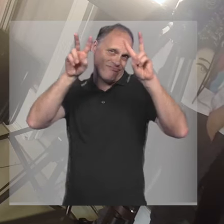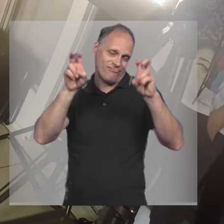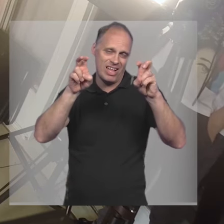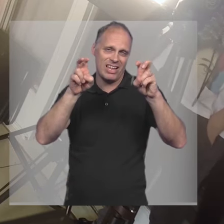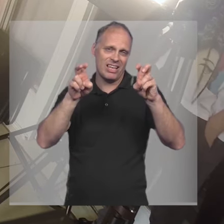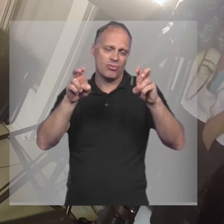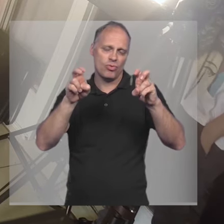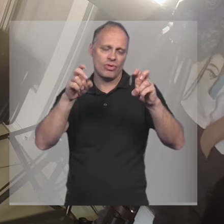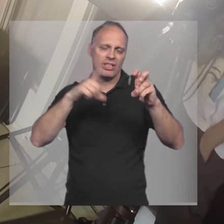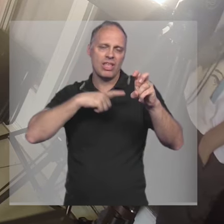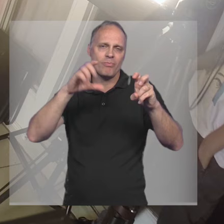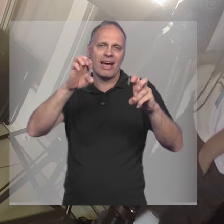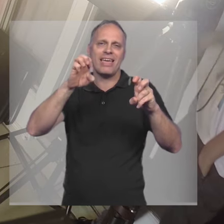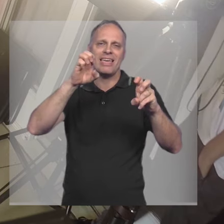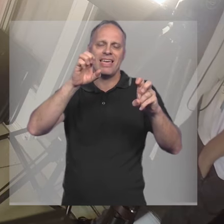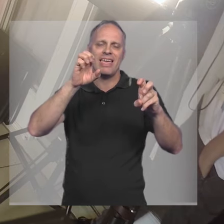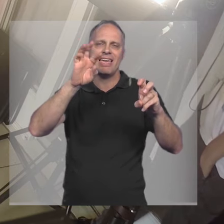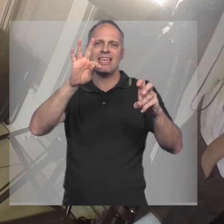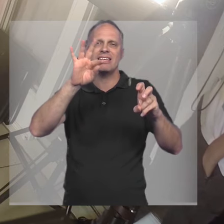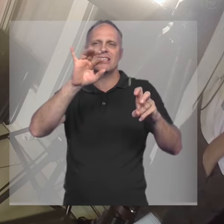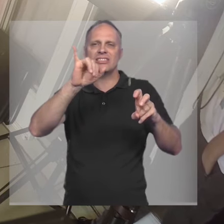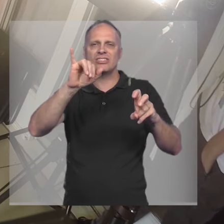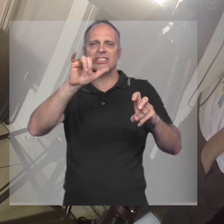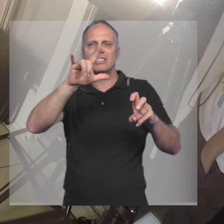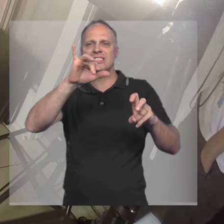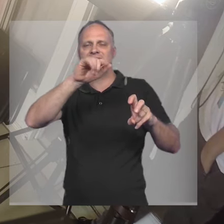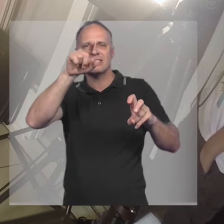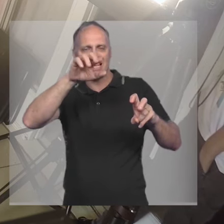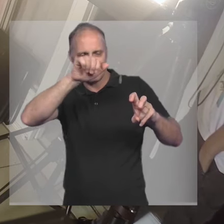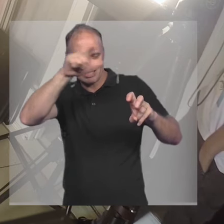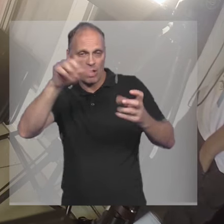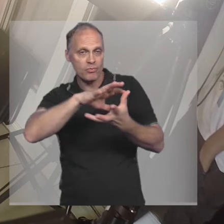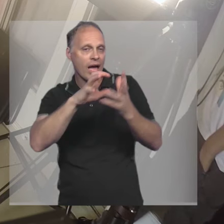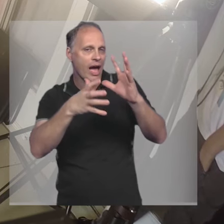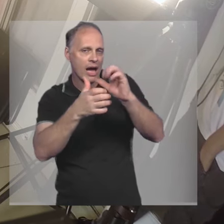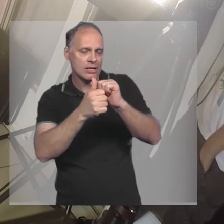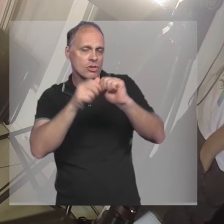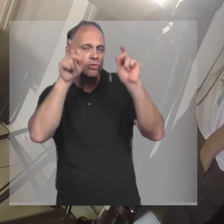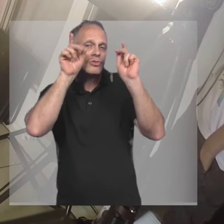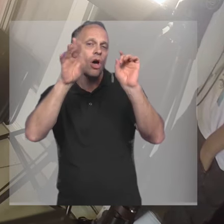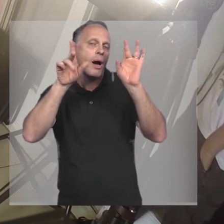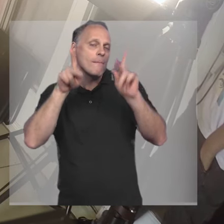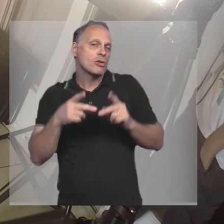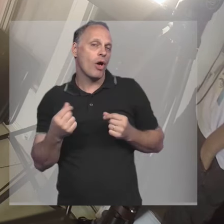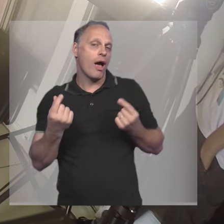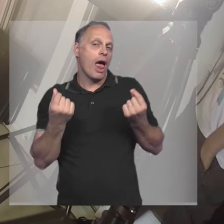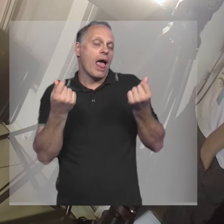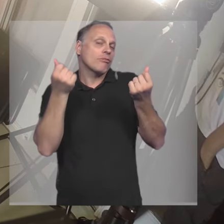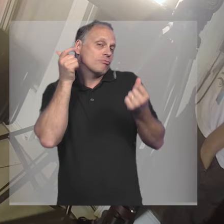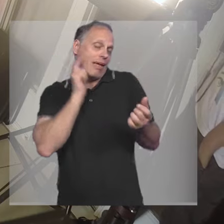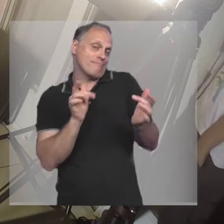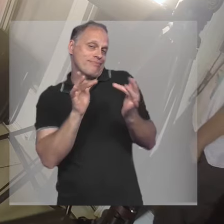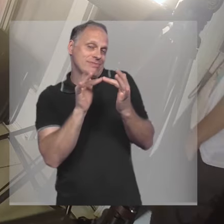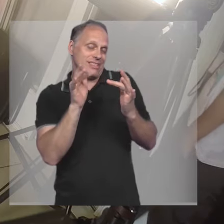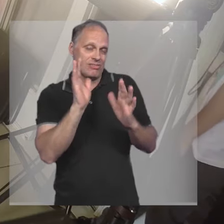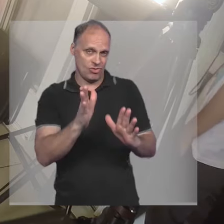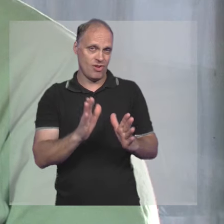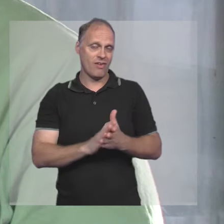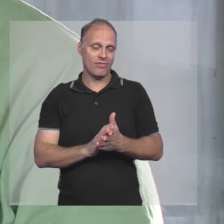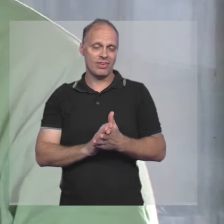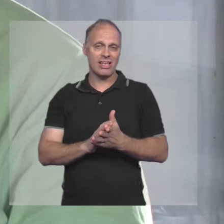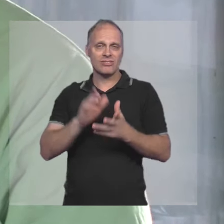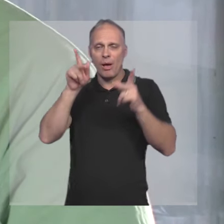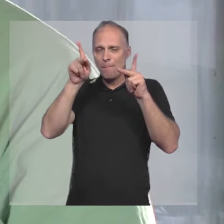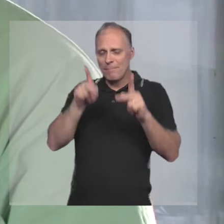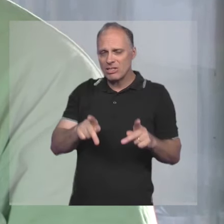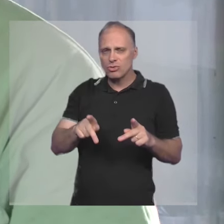uma elitização da arte, né, e no sentido de que era, de certa forma,